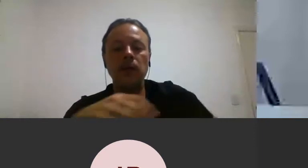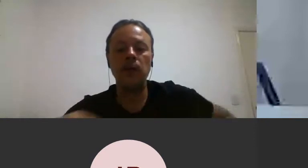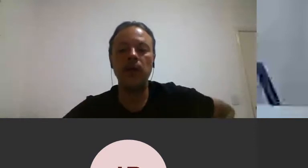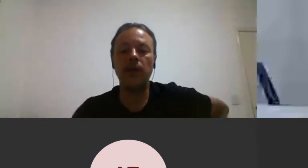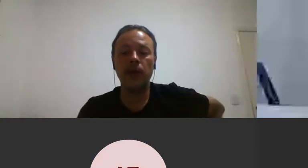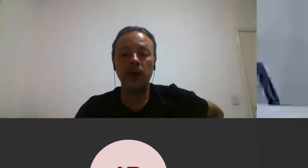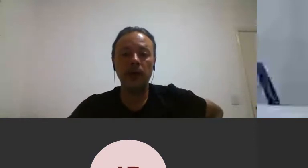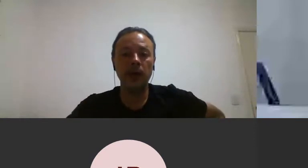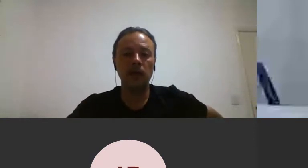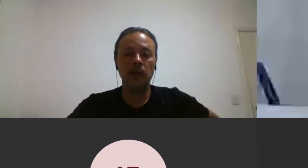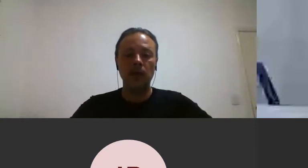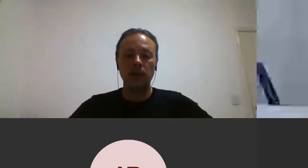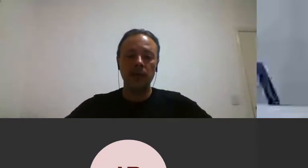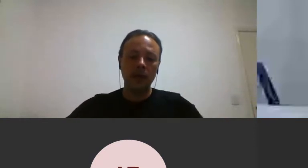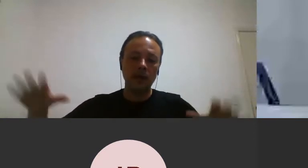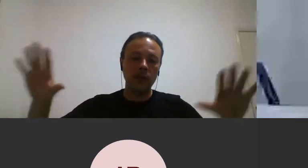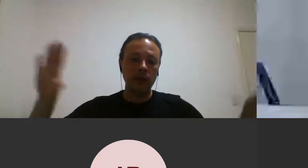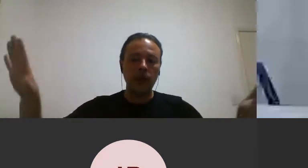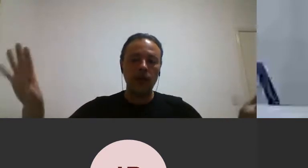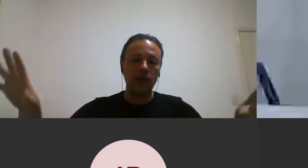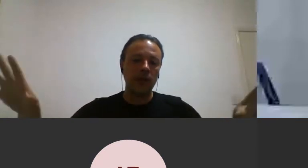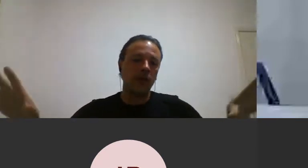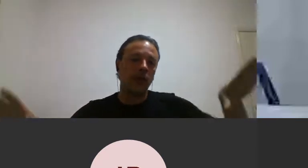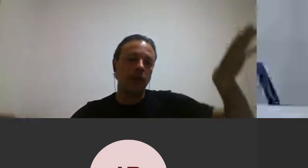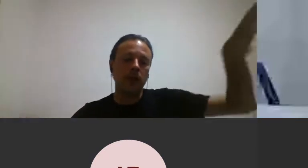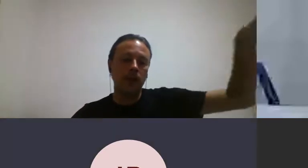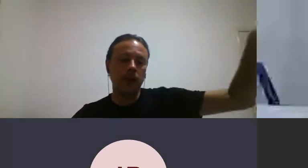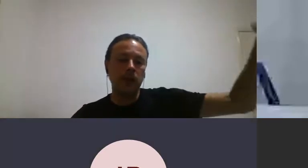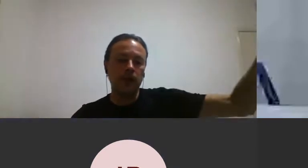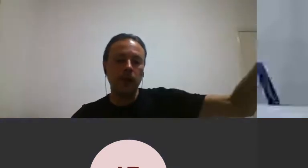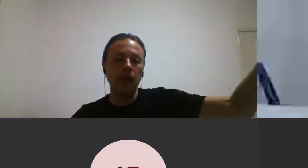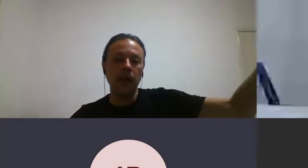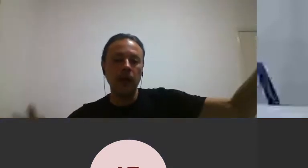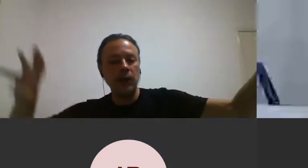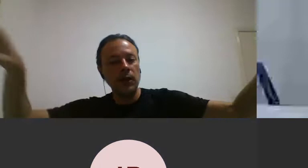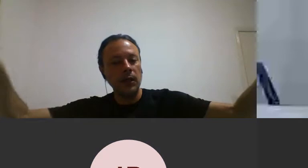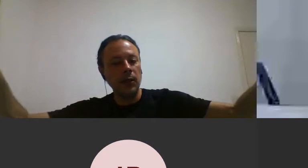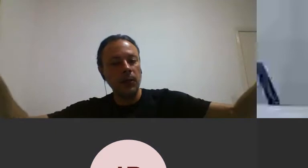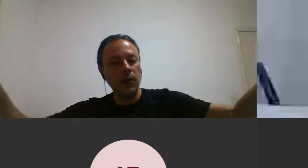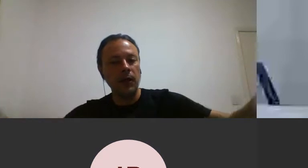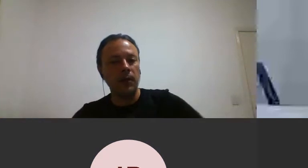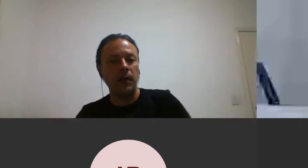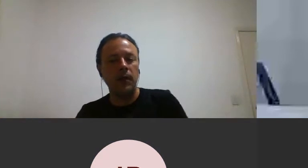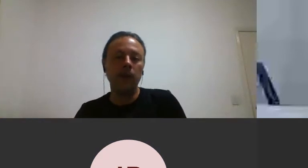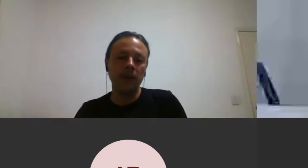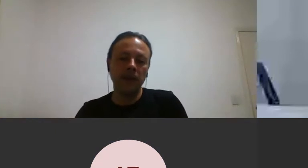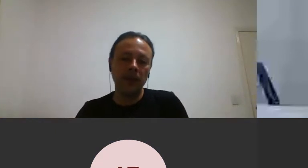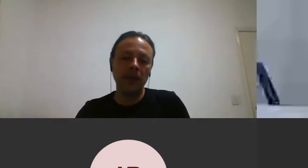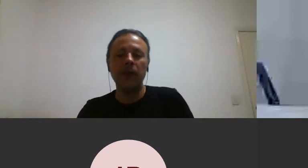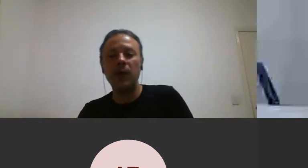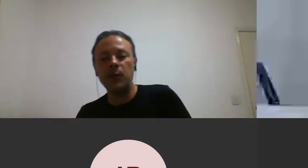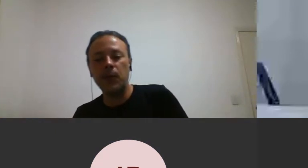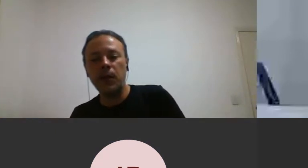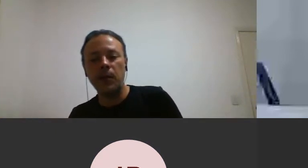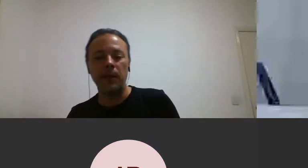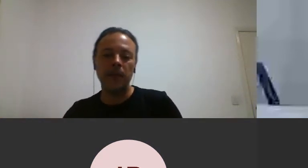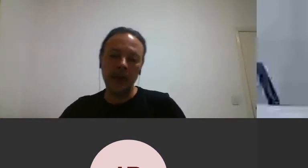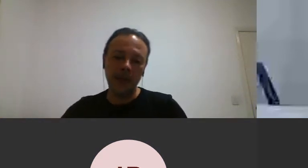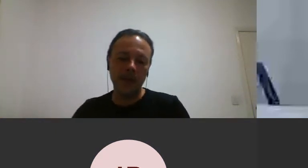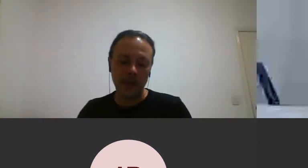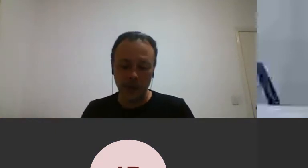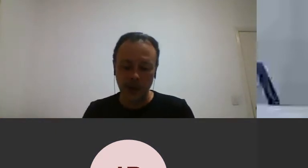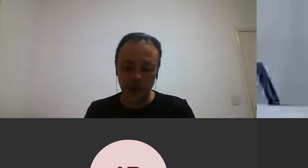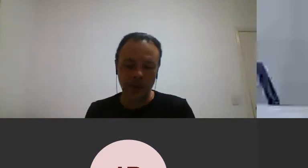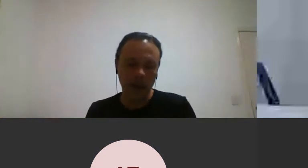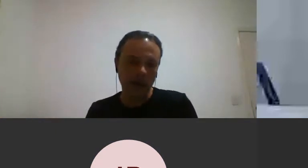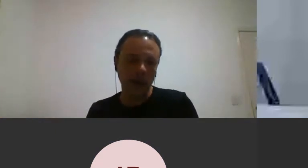que programando. Mas tem as duas formas. Sem precisar programar, ele já cria o programa. Pô, mas se já tem, por que eu preciso programar?